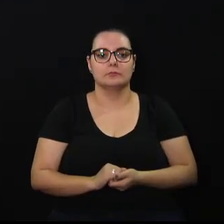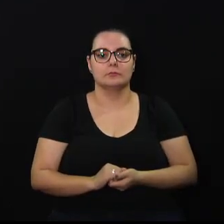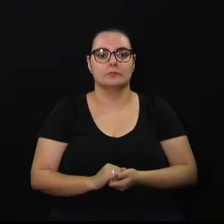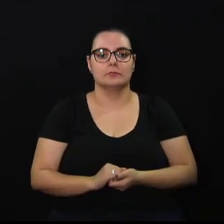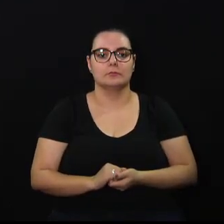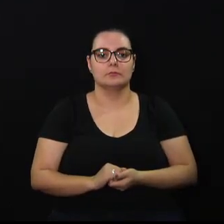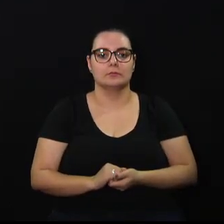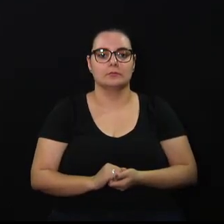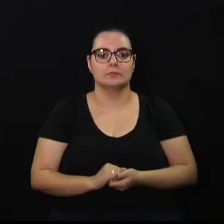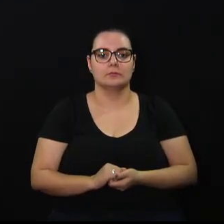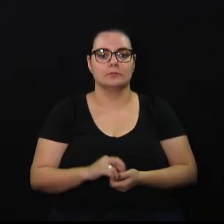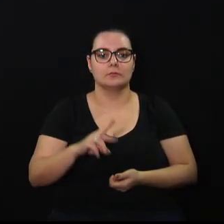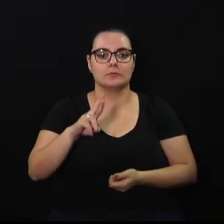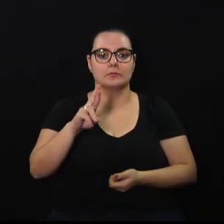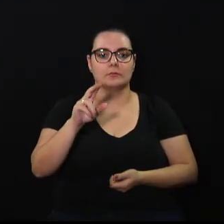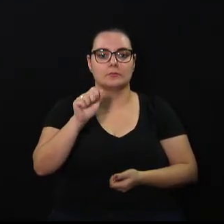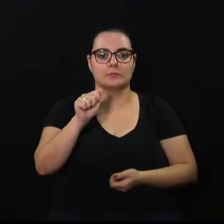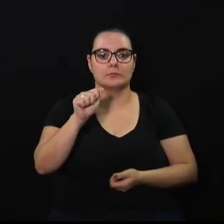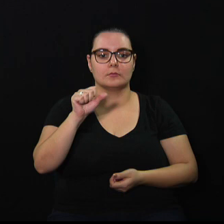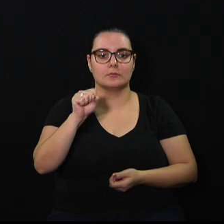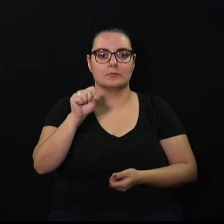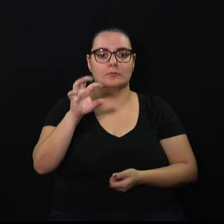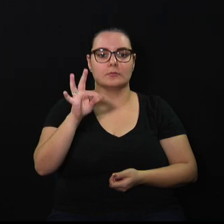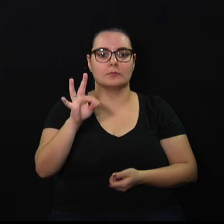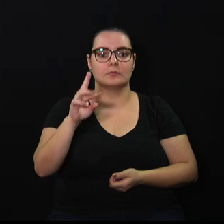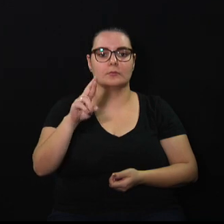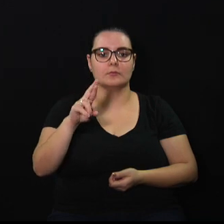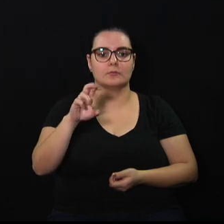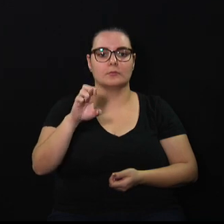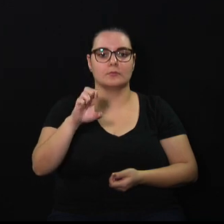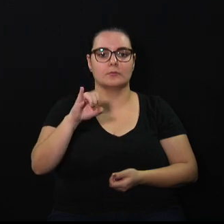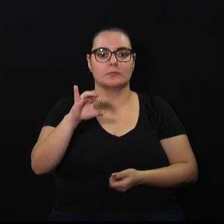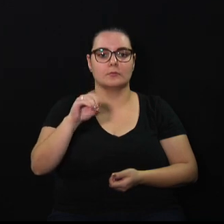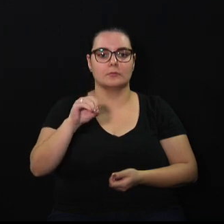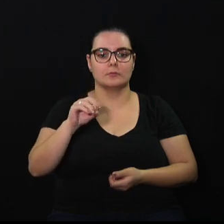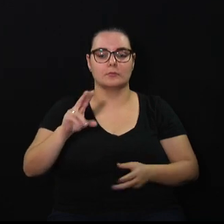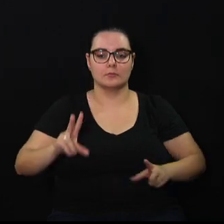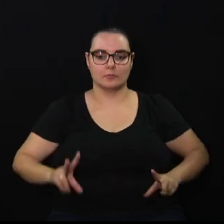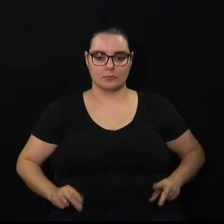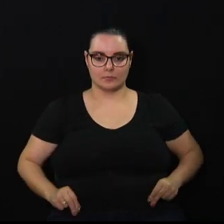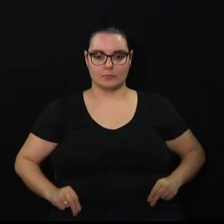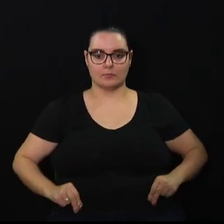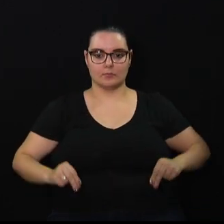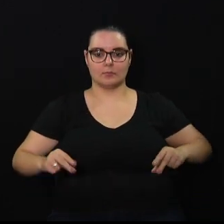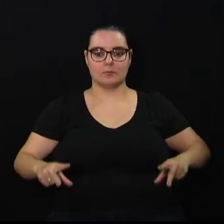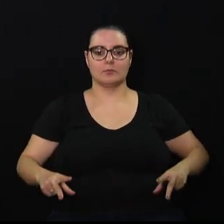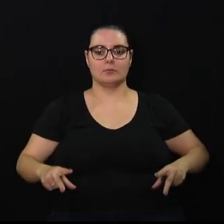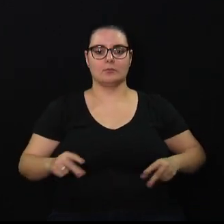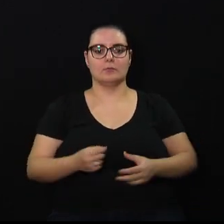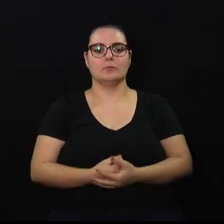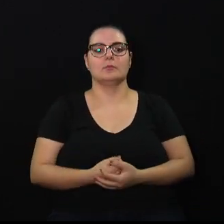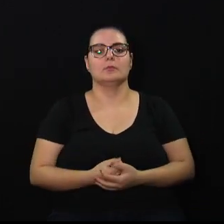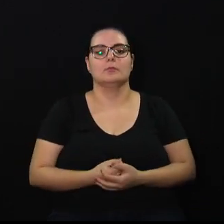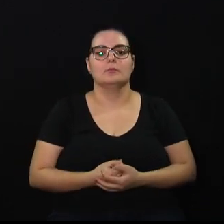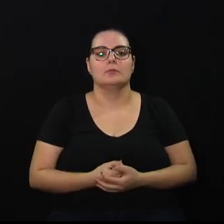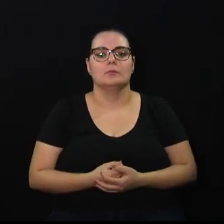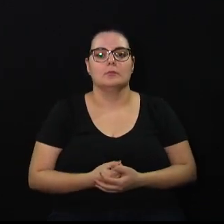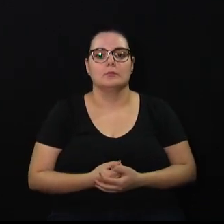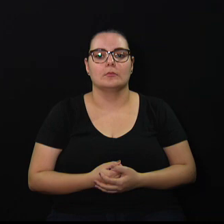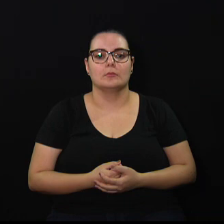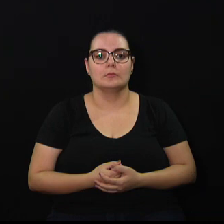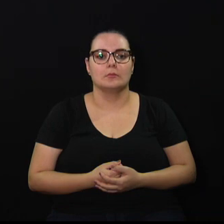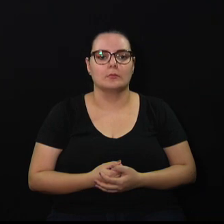rastreio de desfralde então esse é o modelo de tabela que a gente usa não sei se dá pra ver direito então aqui a gente